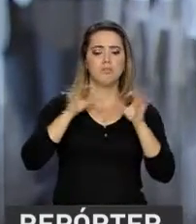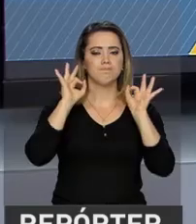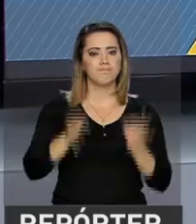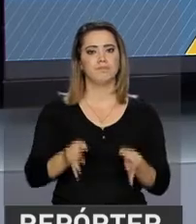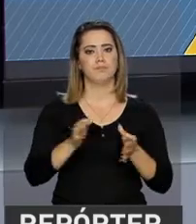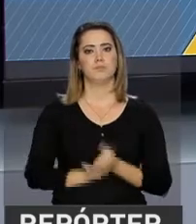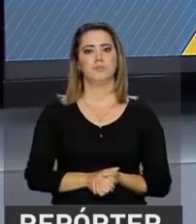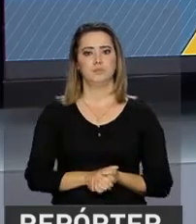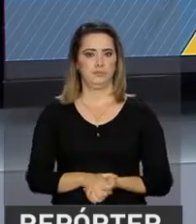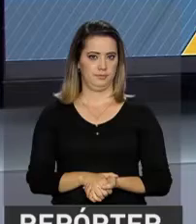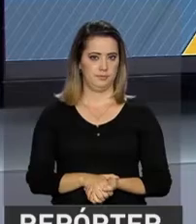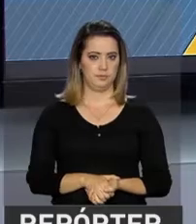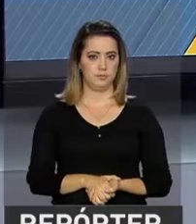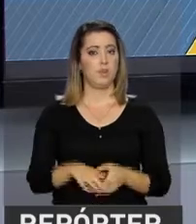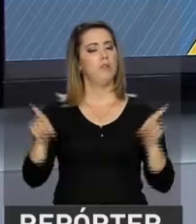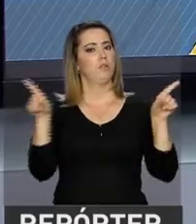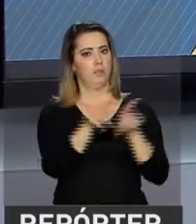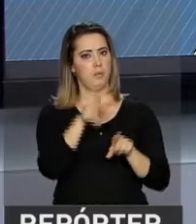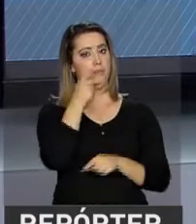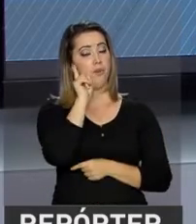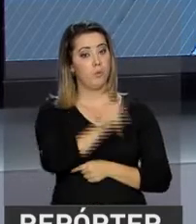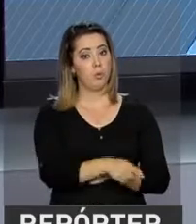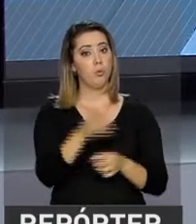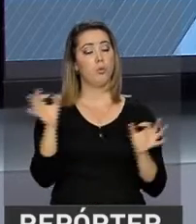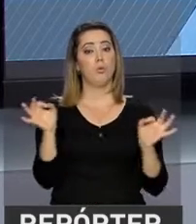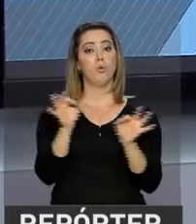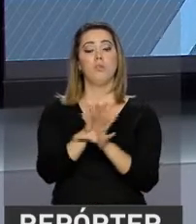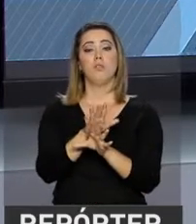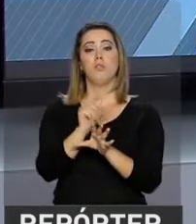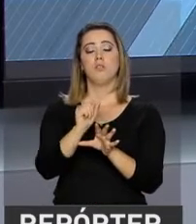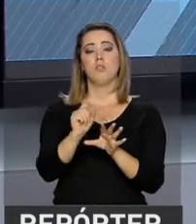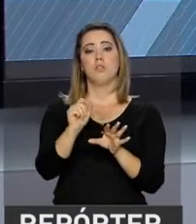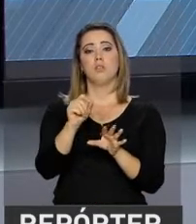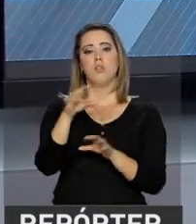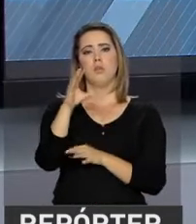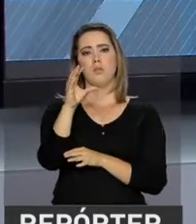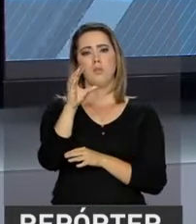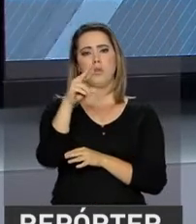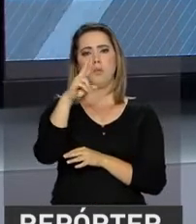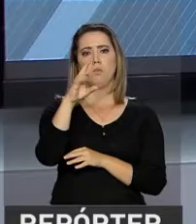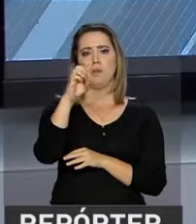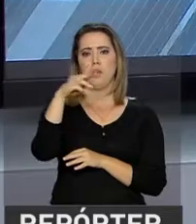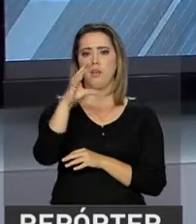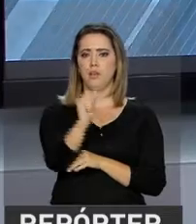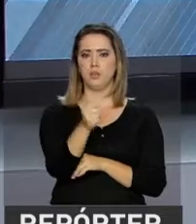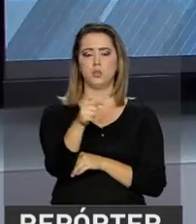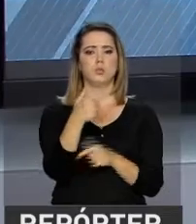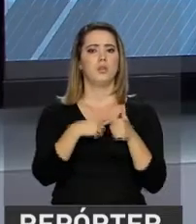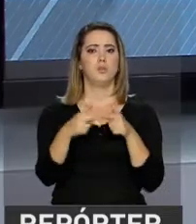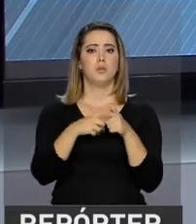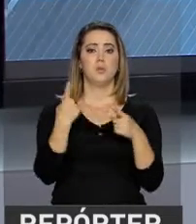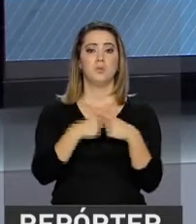visto o ministro do meio ambiente também afirmou que a extinção da reserva nacional de cobre associados rica não terá